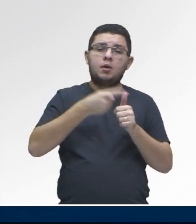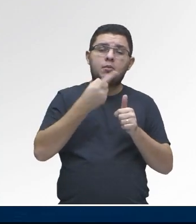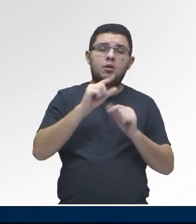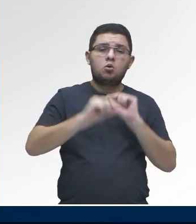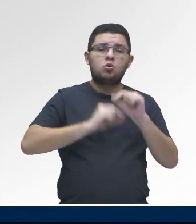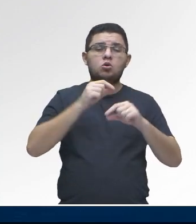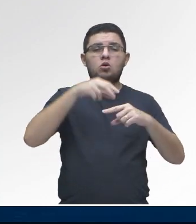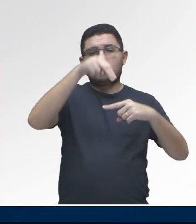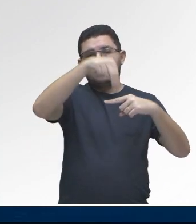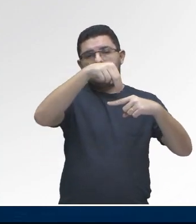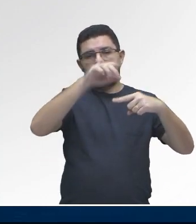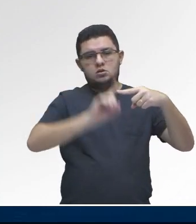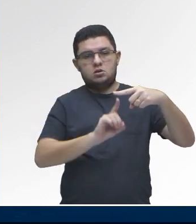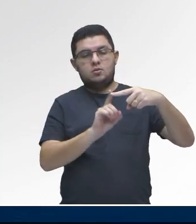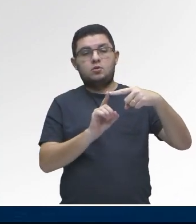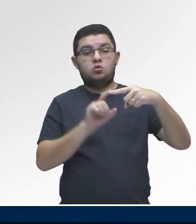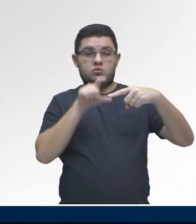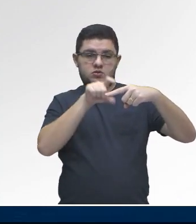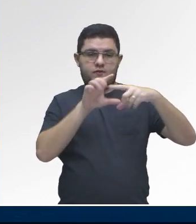resolveu a fração